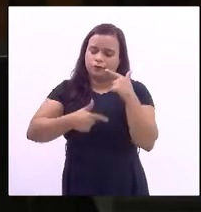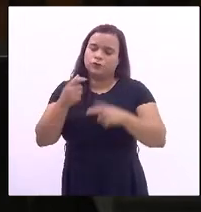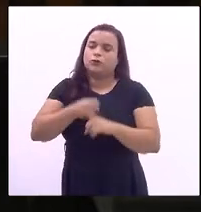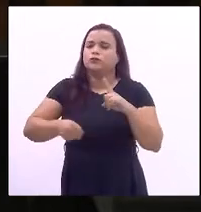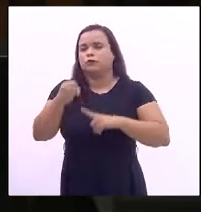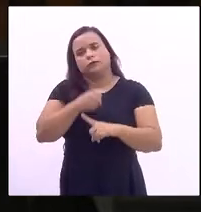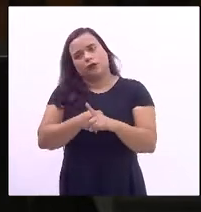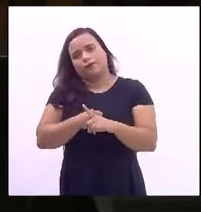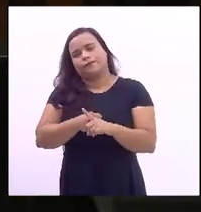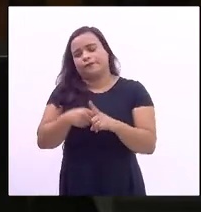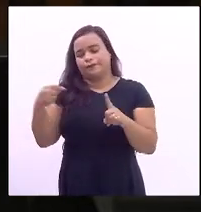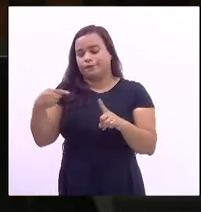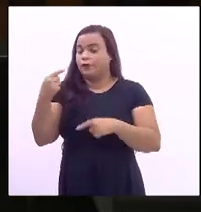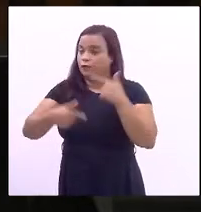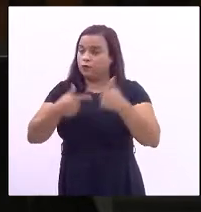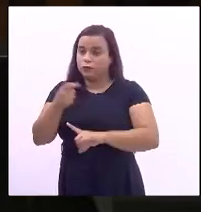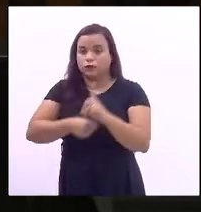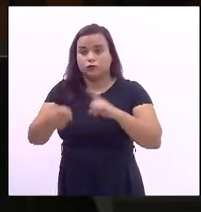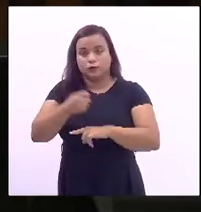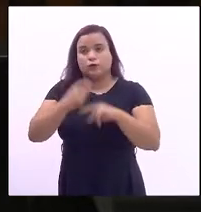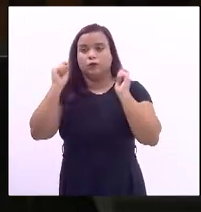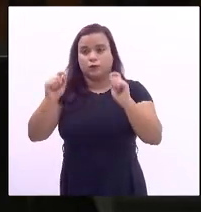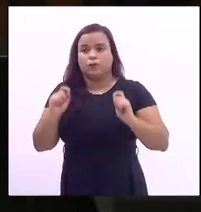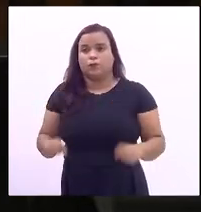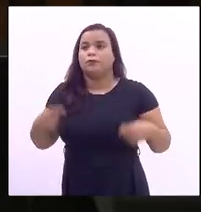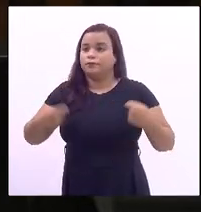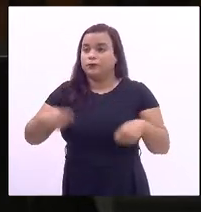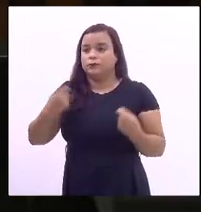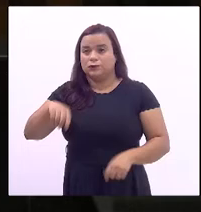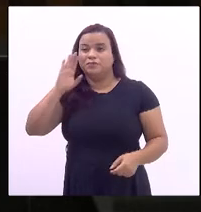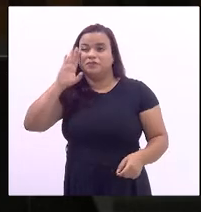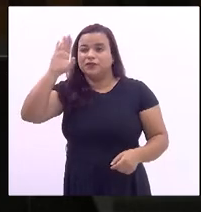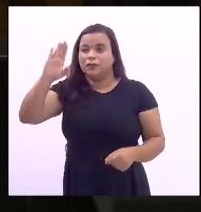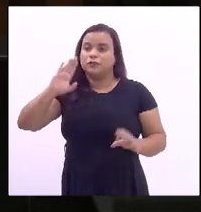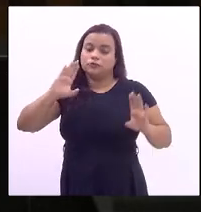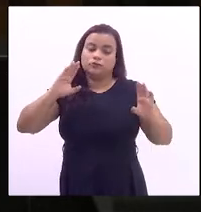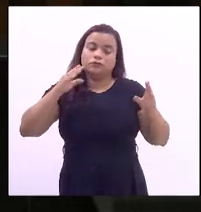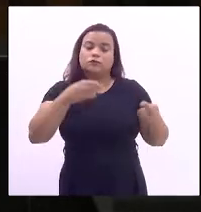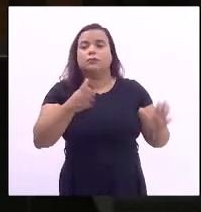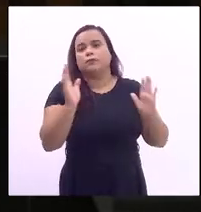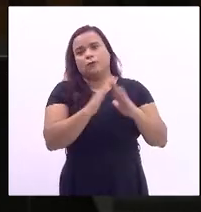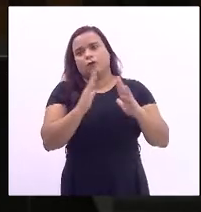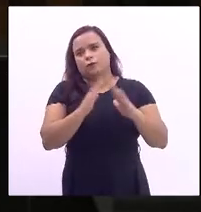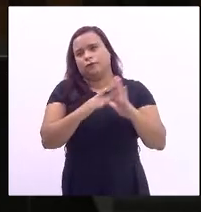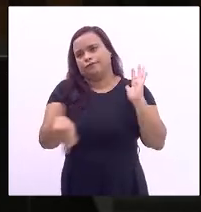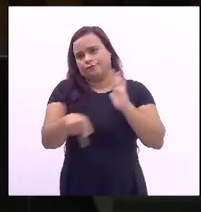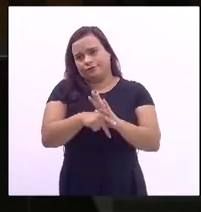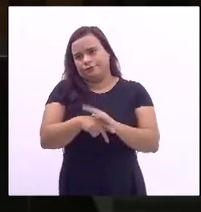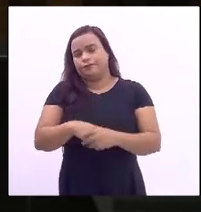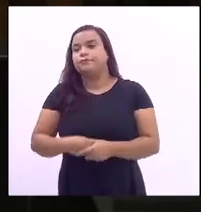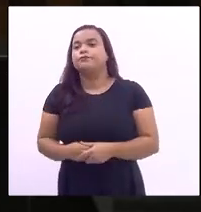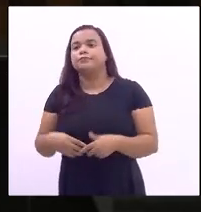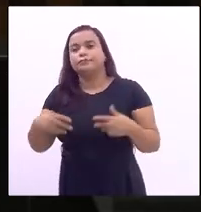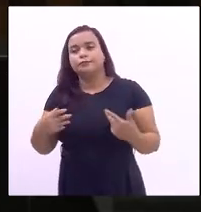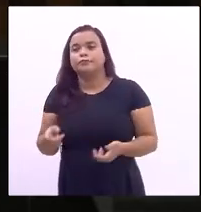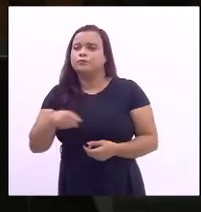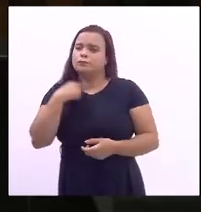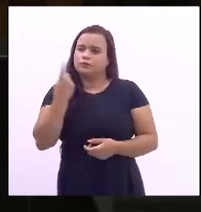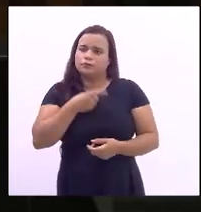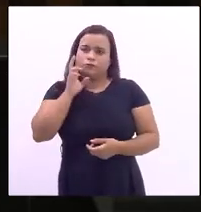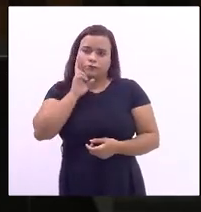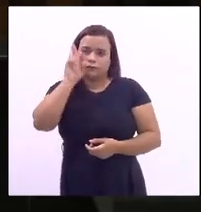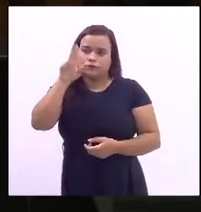e essa função social tem que ser prioritariamente voltada para moradia Então a nossa posição